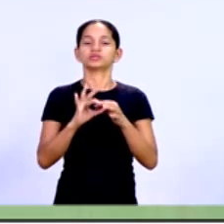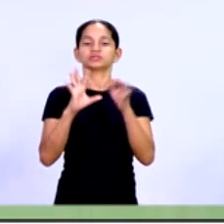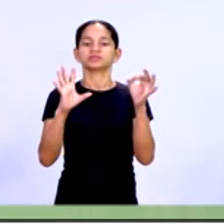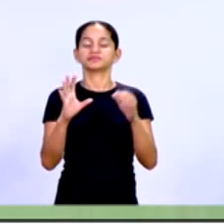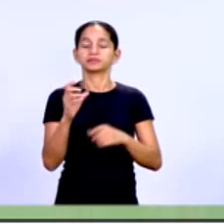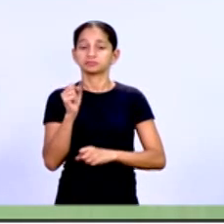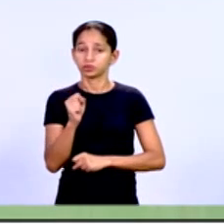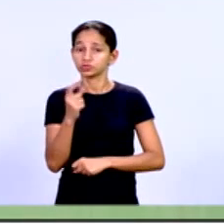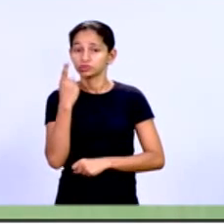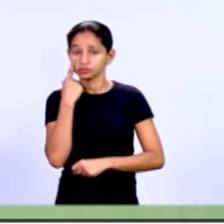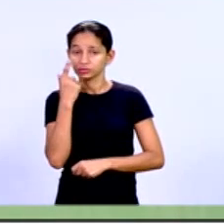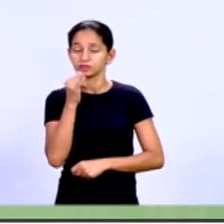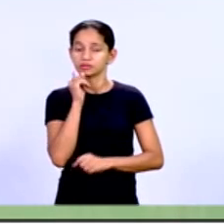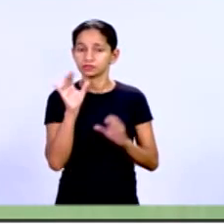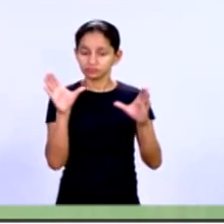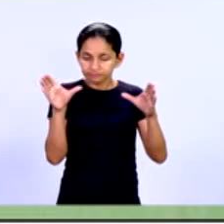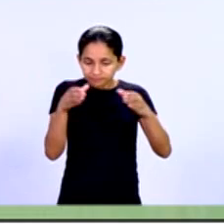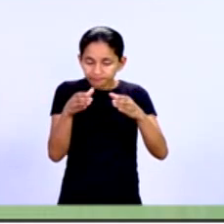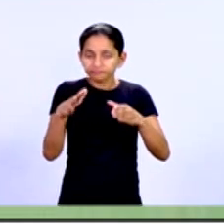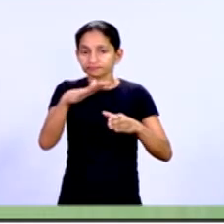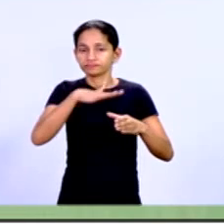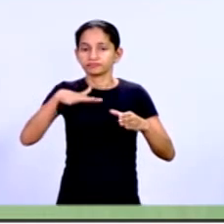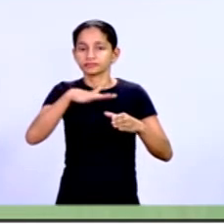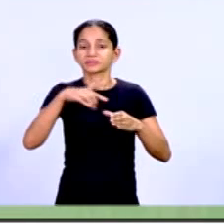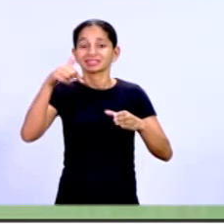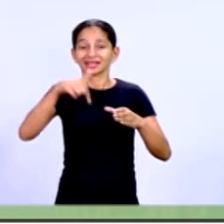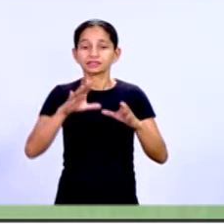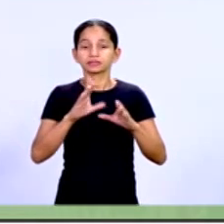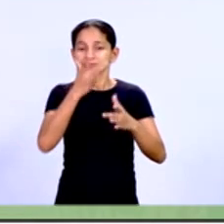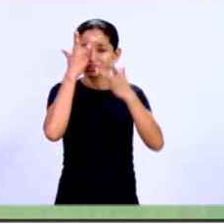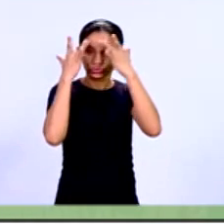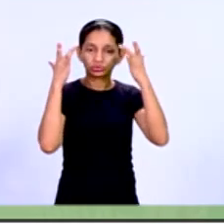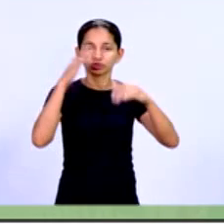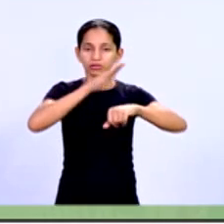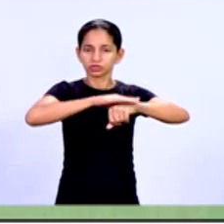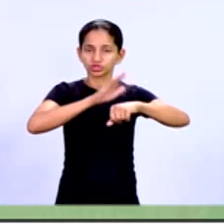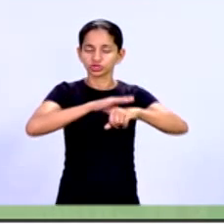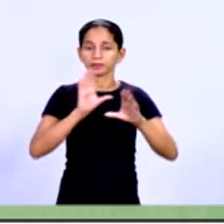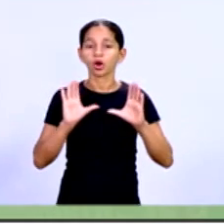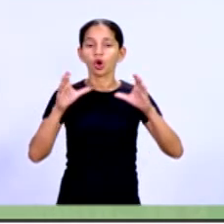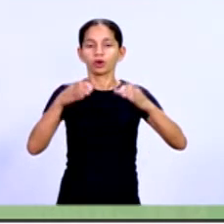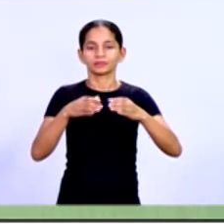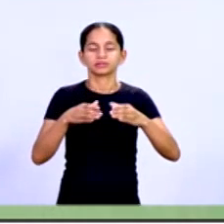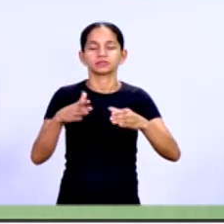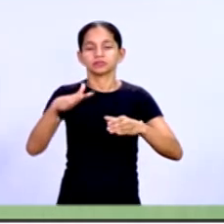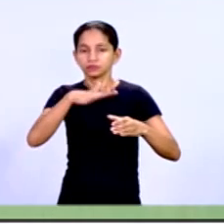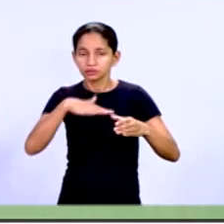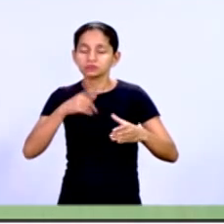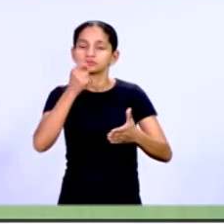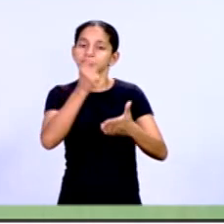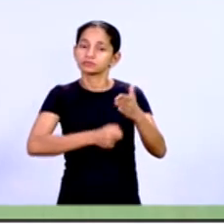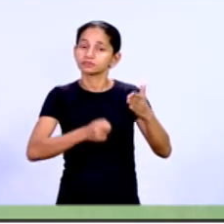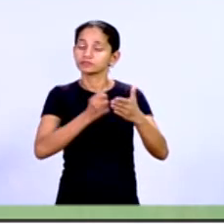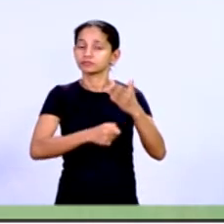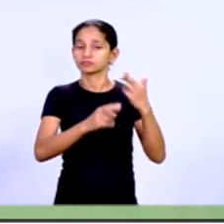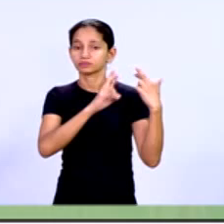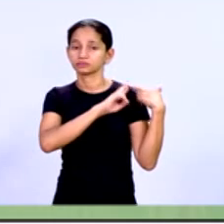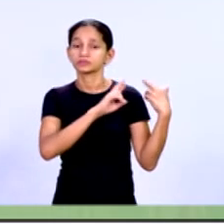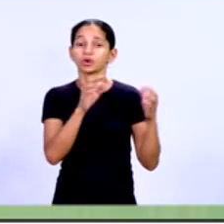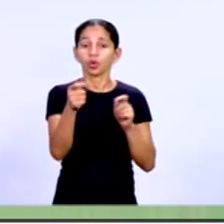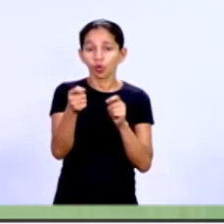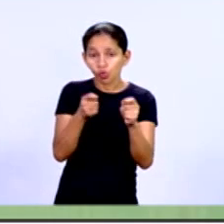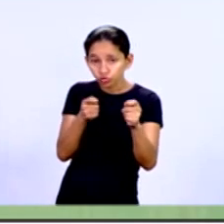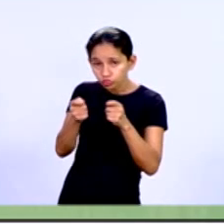Ou seja, a Comissão de Valores Imobiliários, ela tem a responsabilidade, a obrigação e o dever de